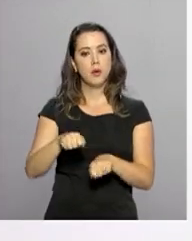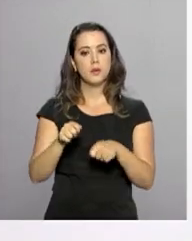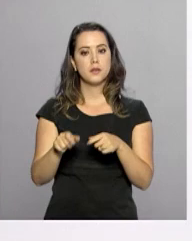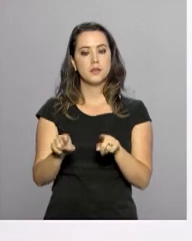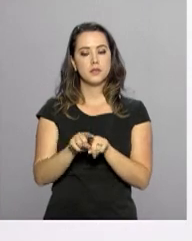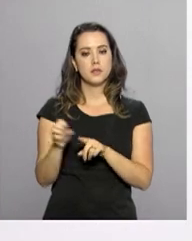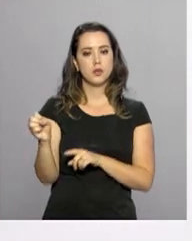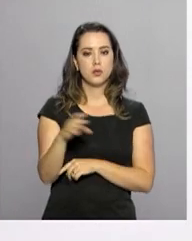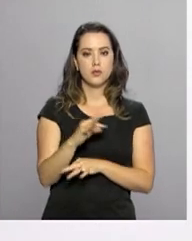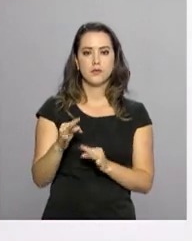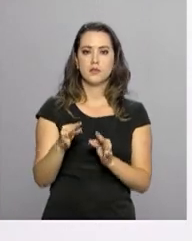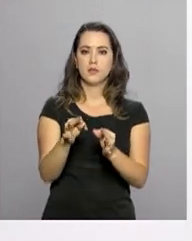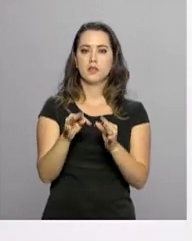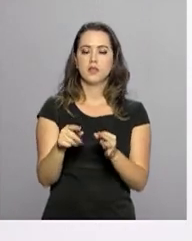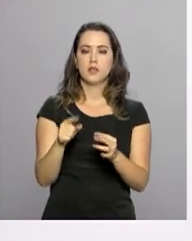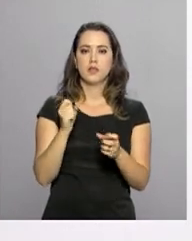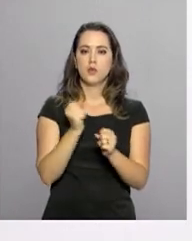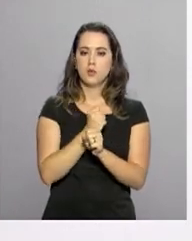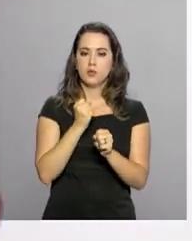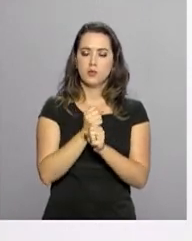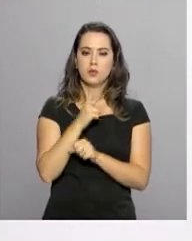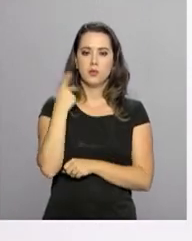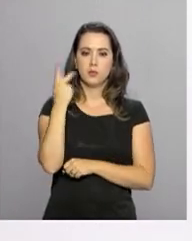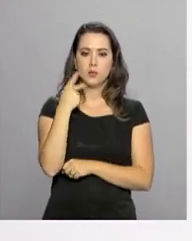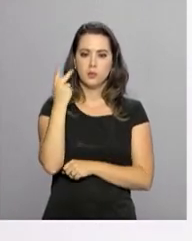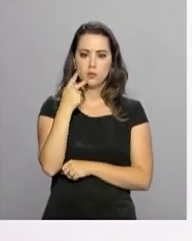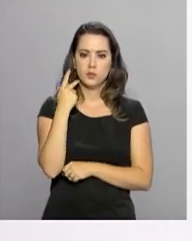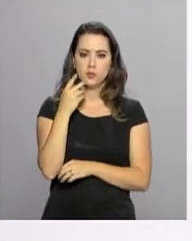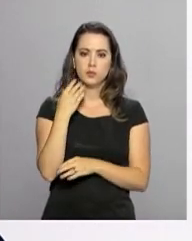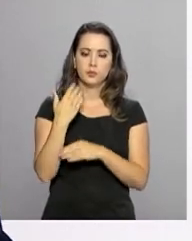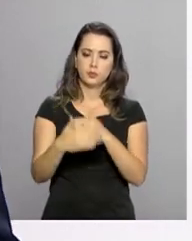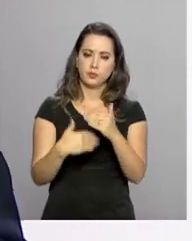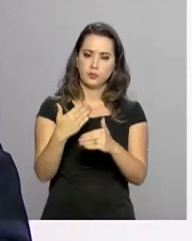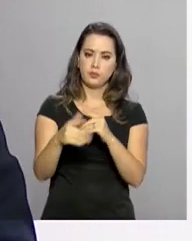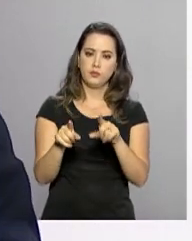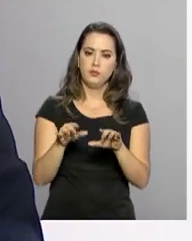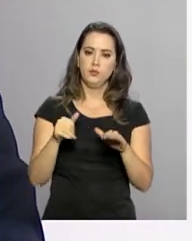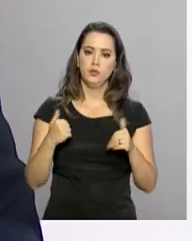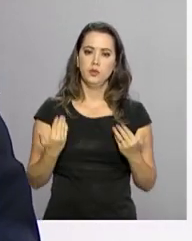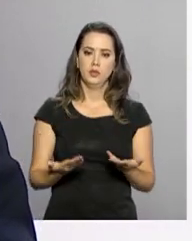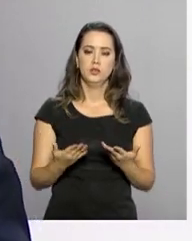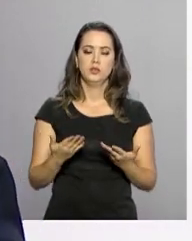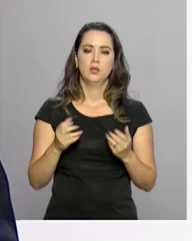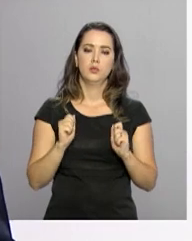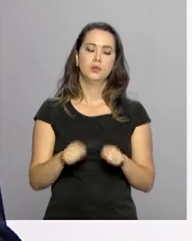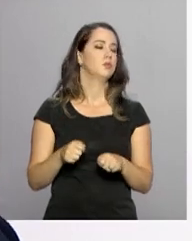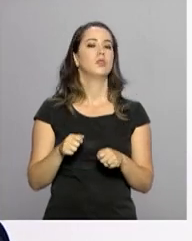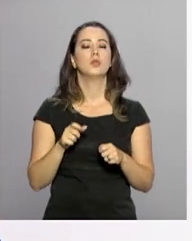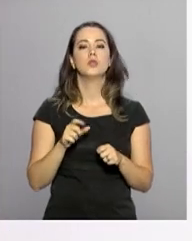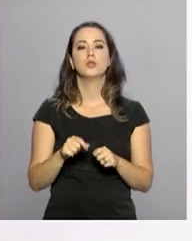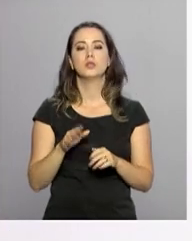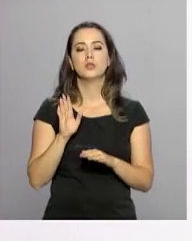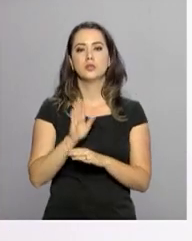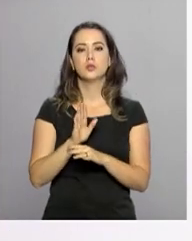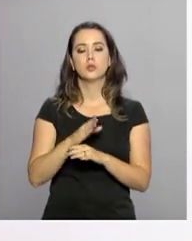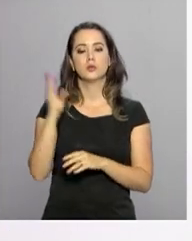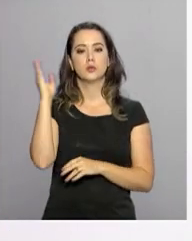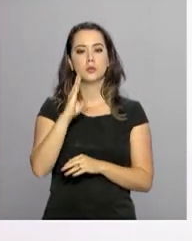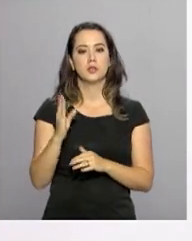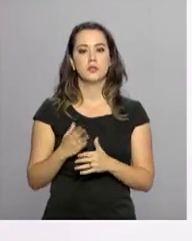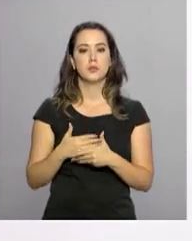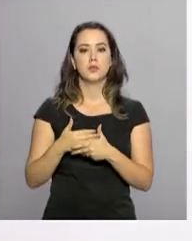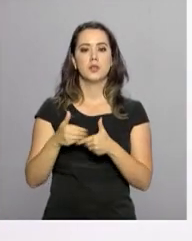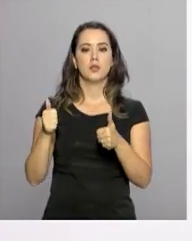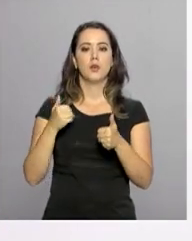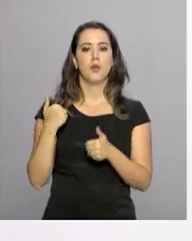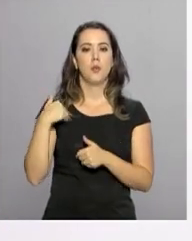possam construir políticas públicas sustentáveis e com isso possam contribuir com um brasil cada vez melhor cada